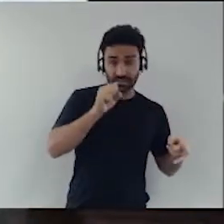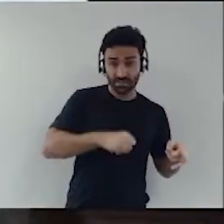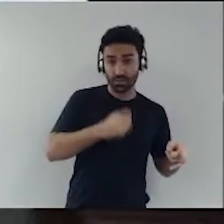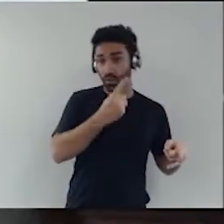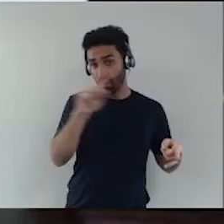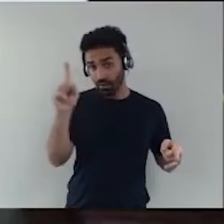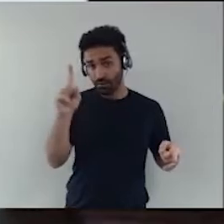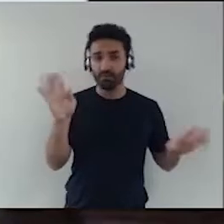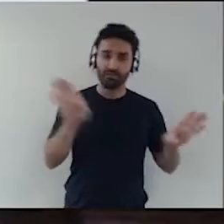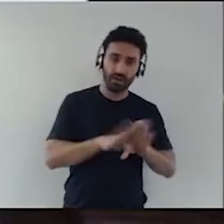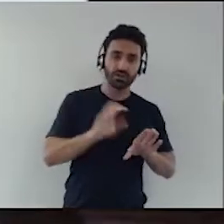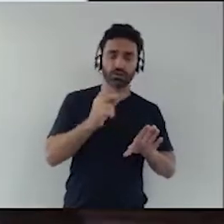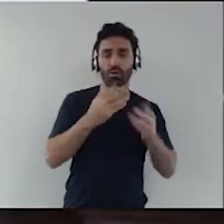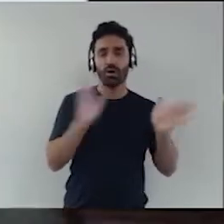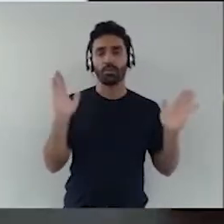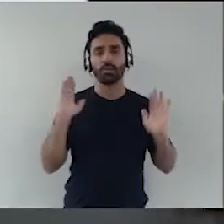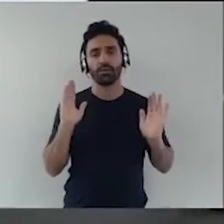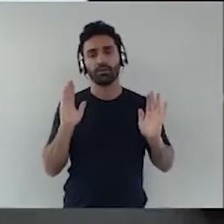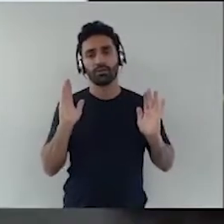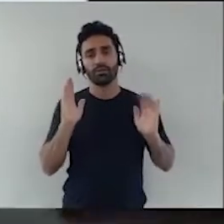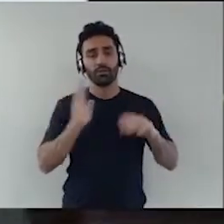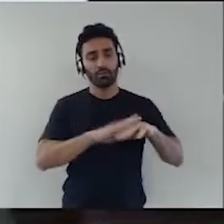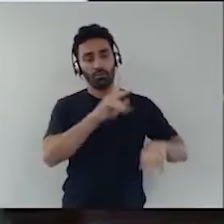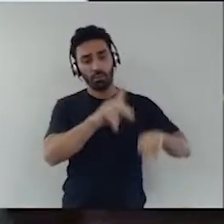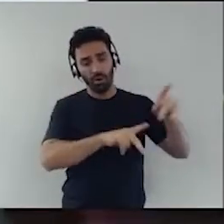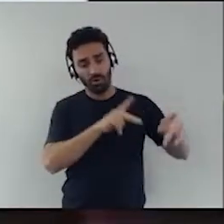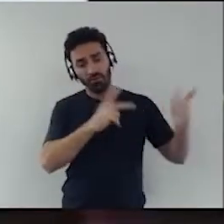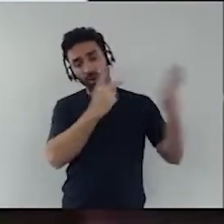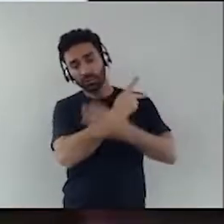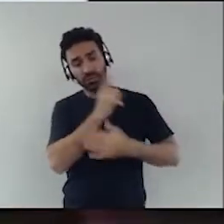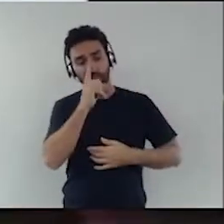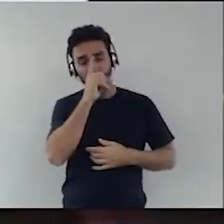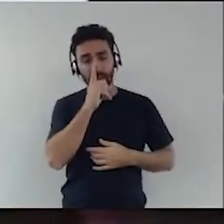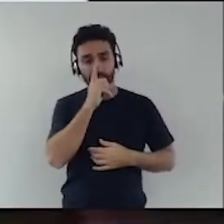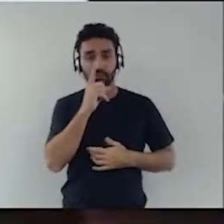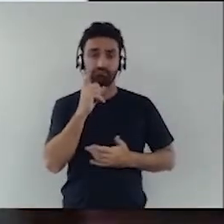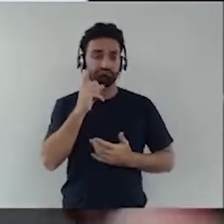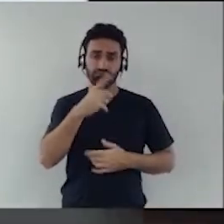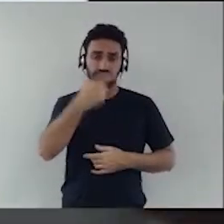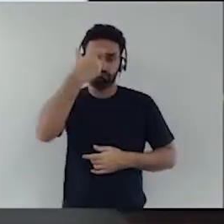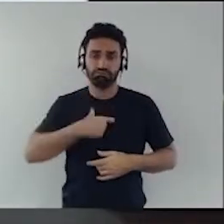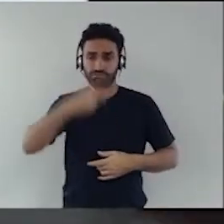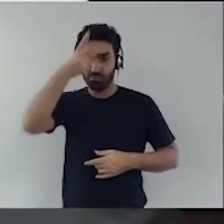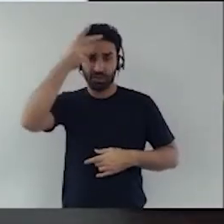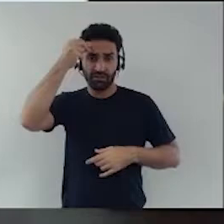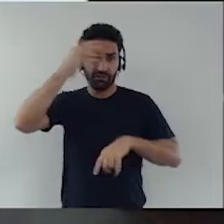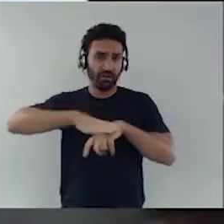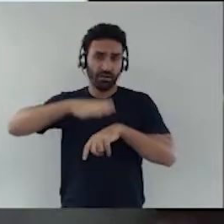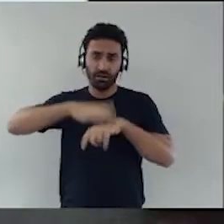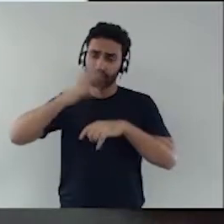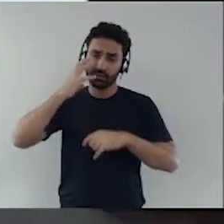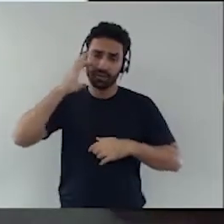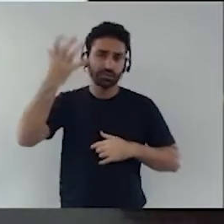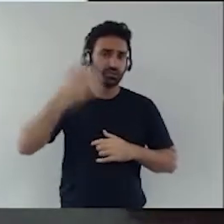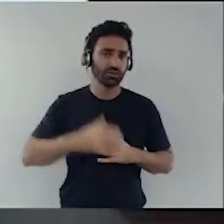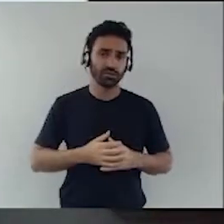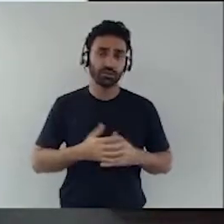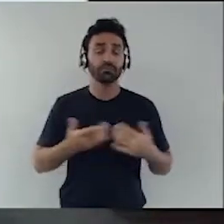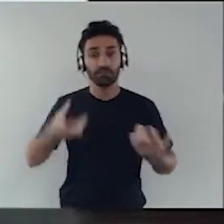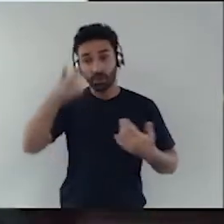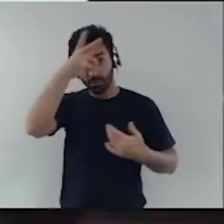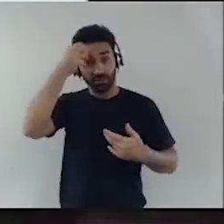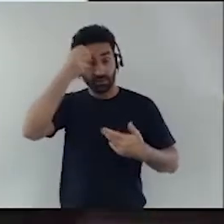Né? A minha população quer correr risco, a minha população não quer correr risco, então é do prefeito, e o prefeito mora